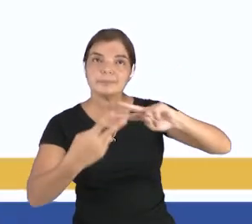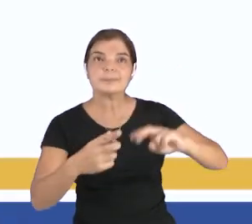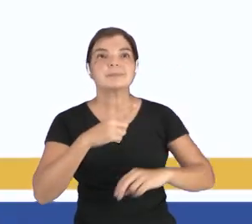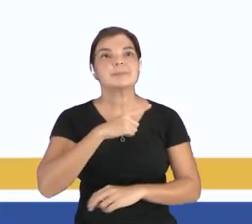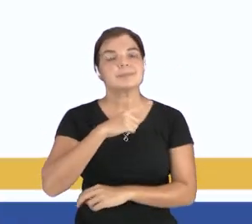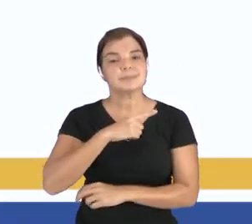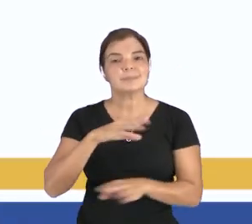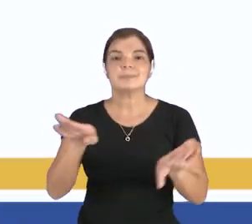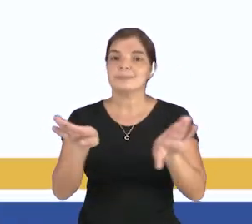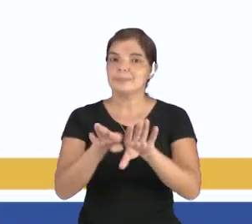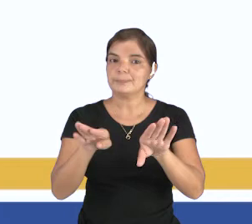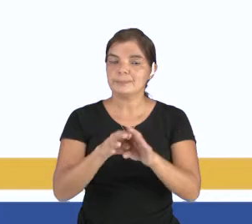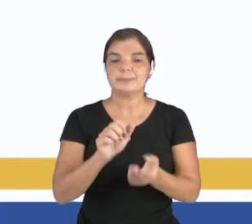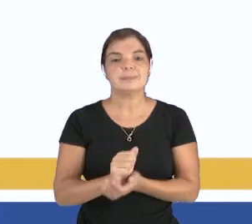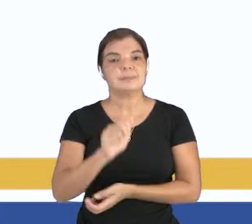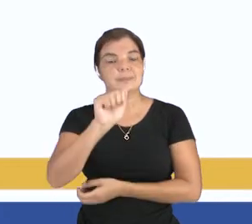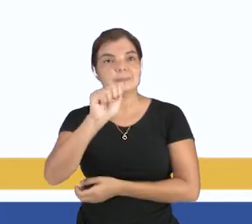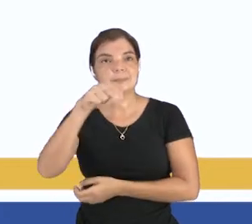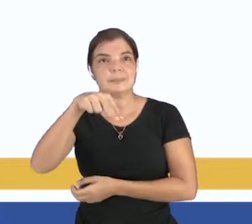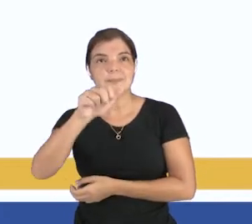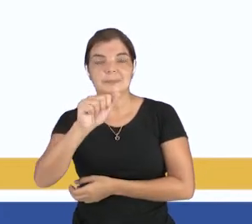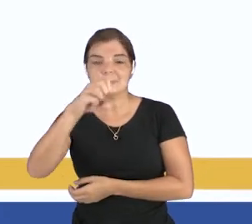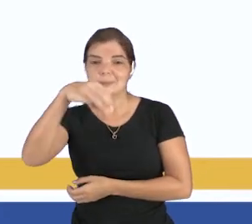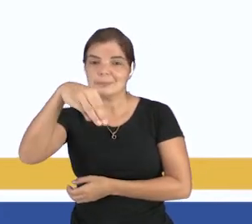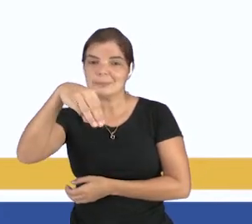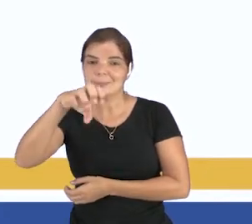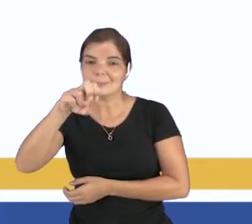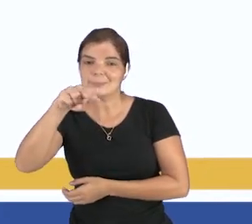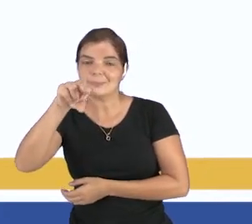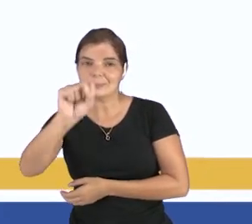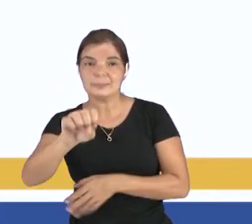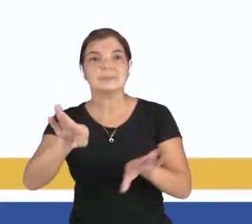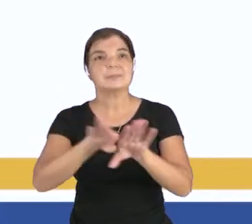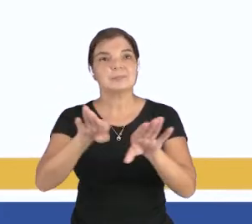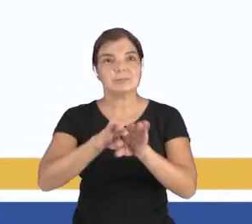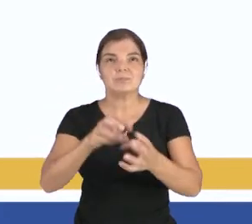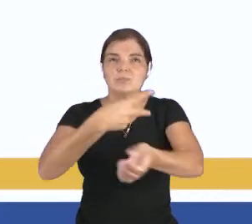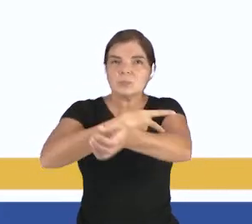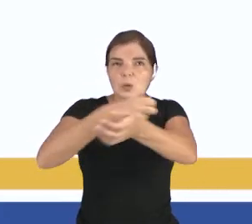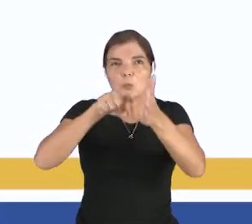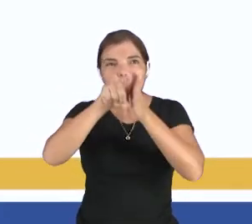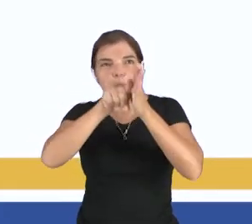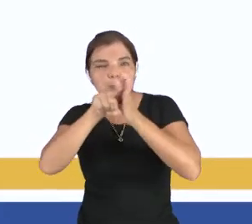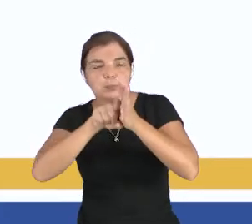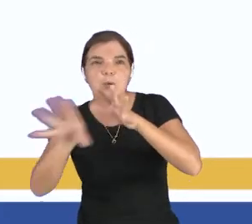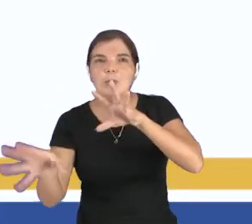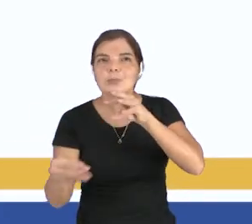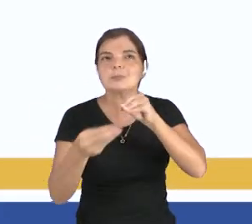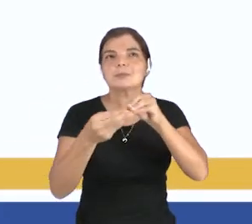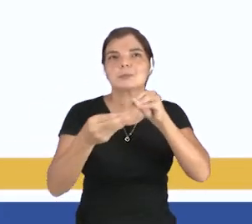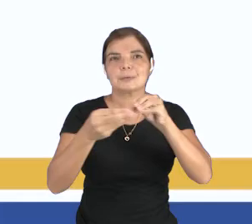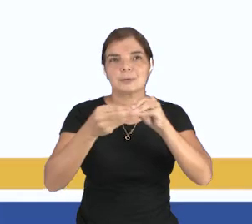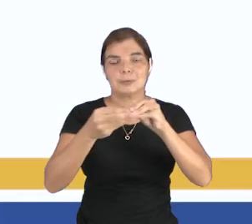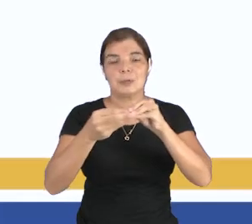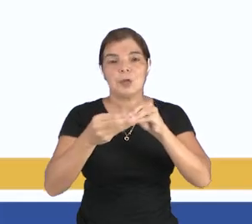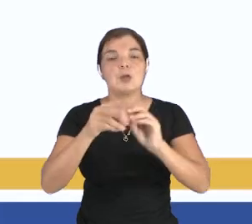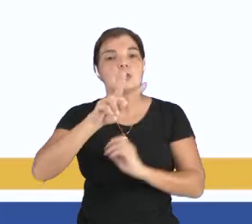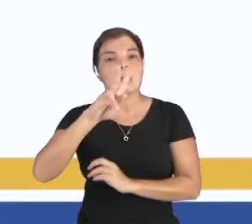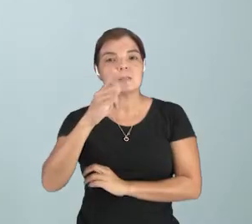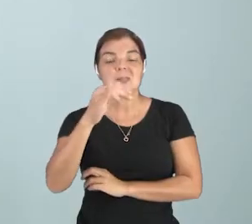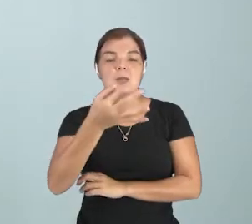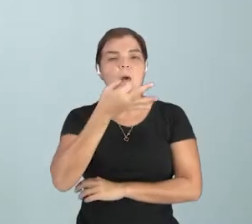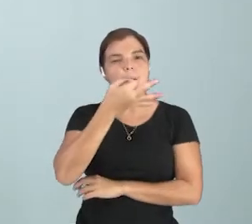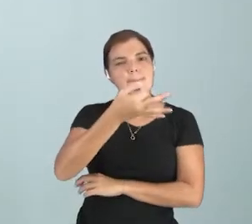vamos ter 3 etapas. A anamnese, exames físicos e investigações complementares e as hipóteses